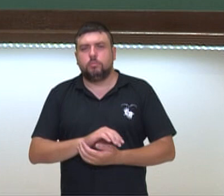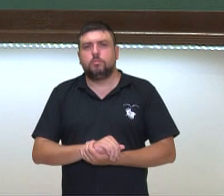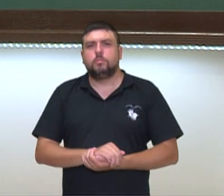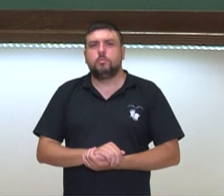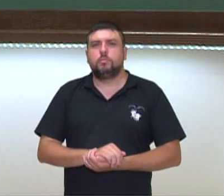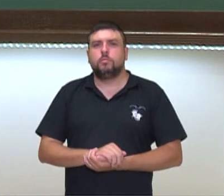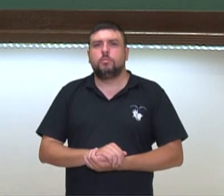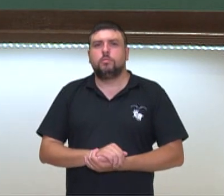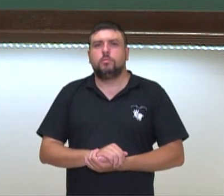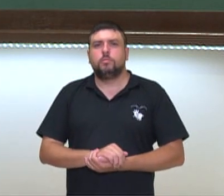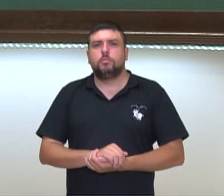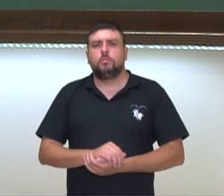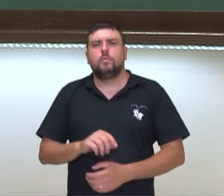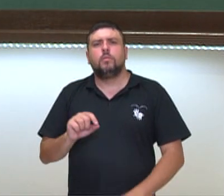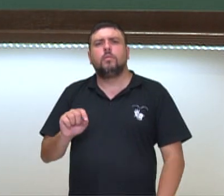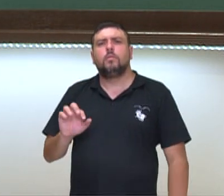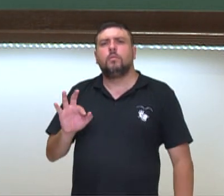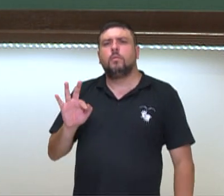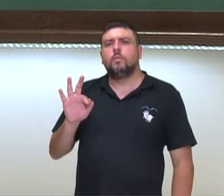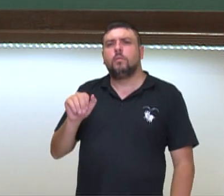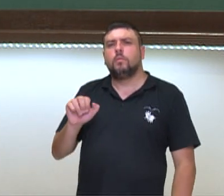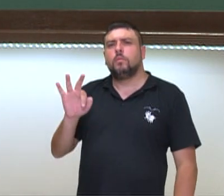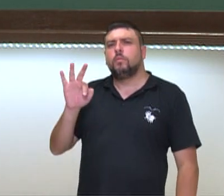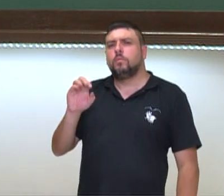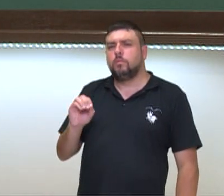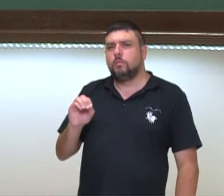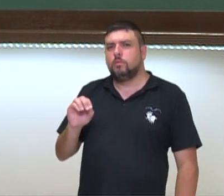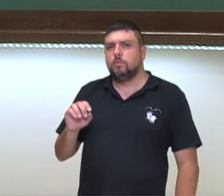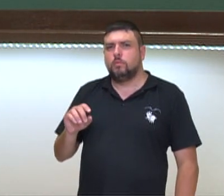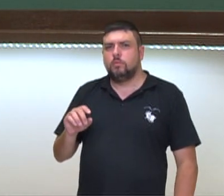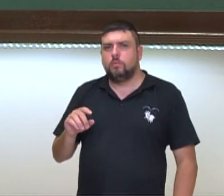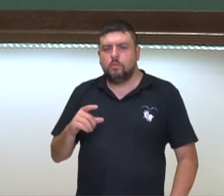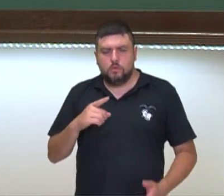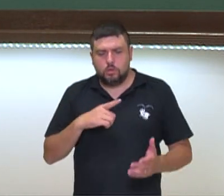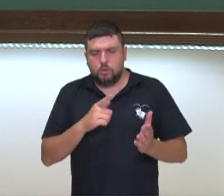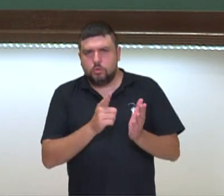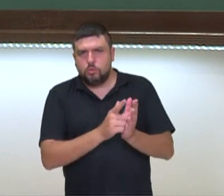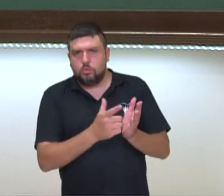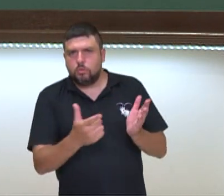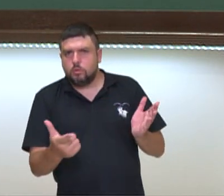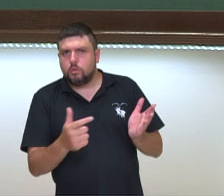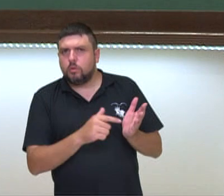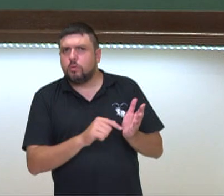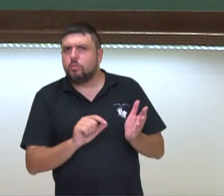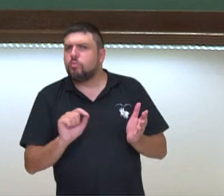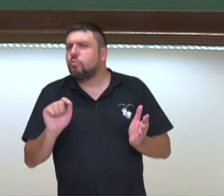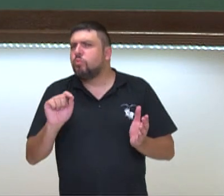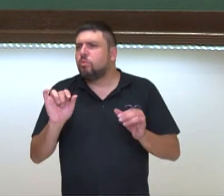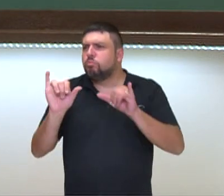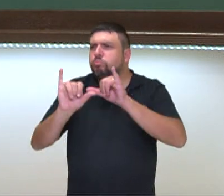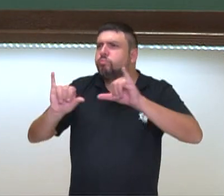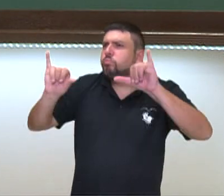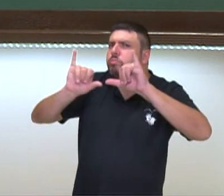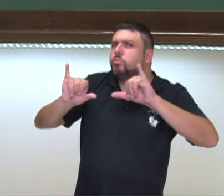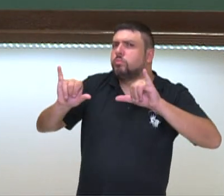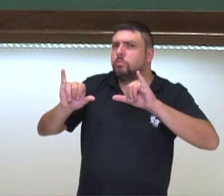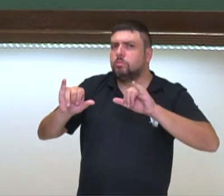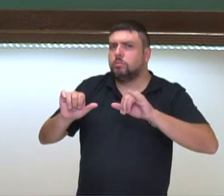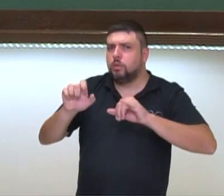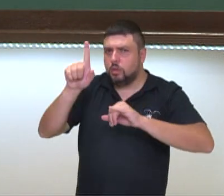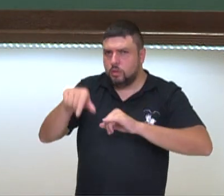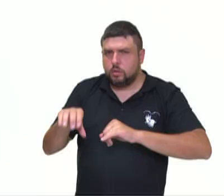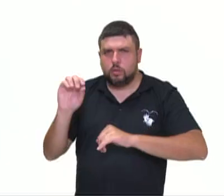O que é um fato? É o que dá no jornal, é o que dá numa notícia? O que é um fato? Um fato é um